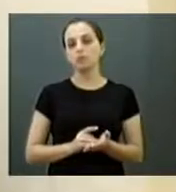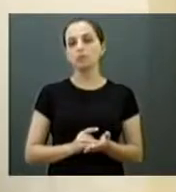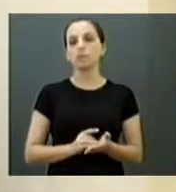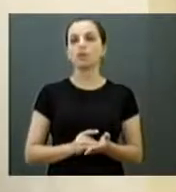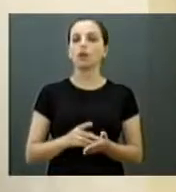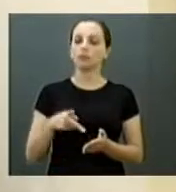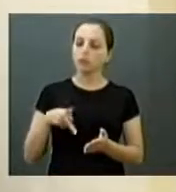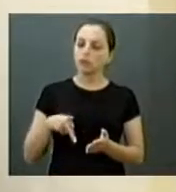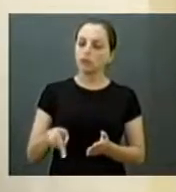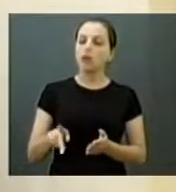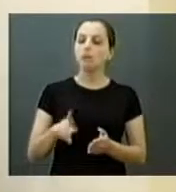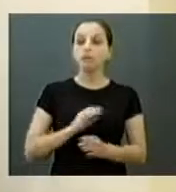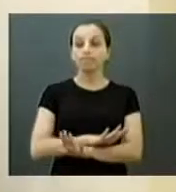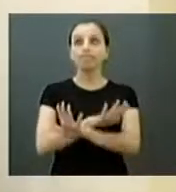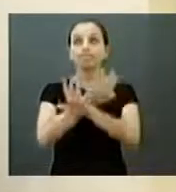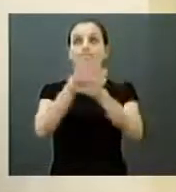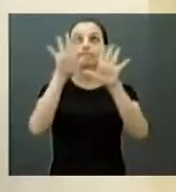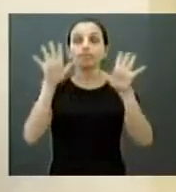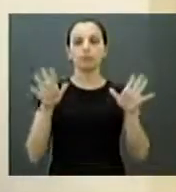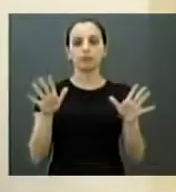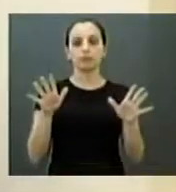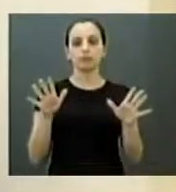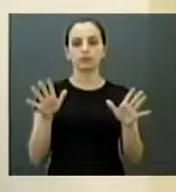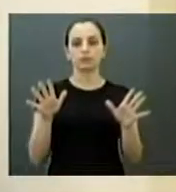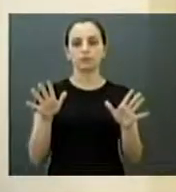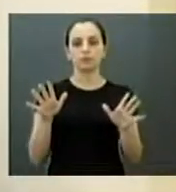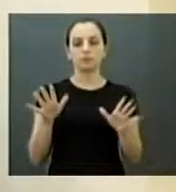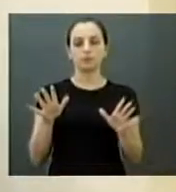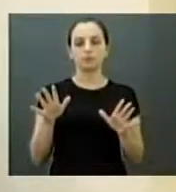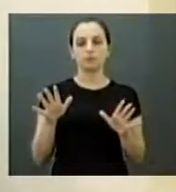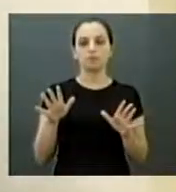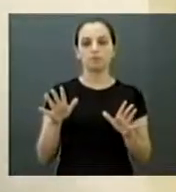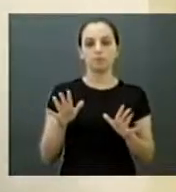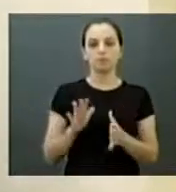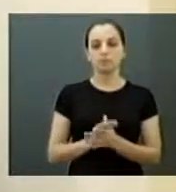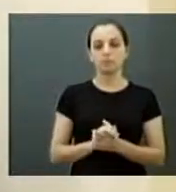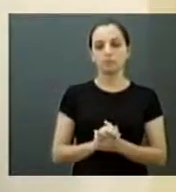sempre vem à tona. Tá? Então,